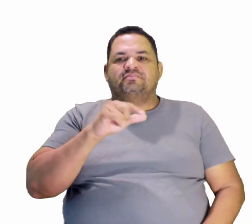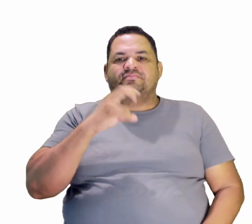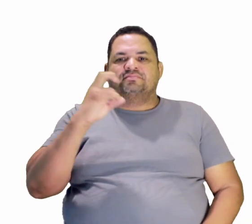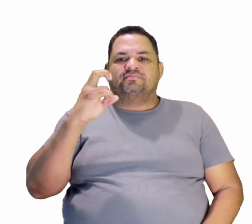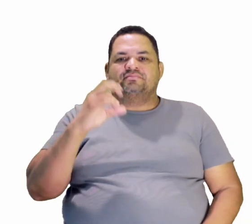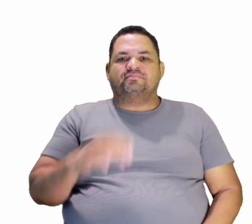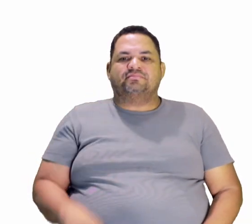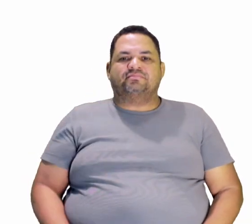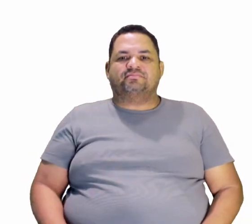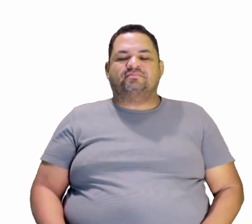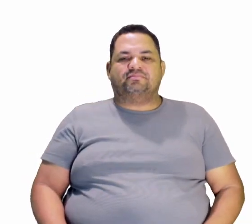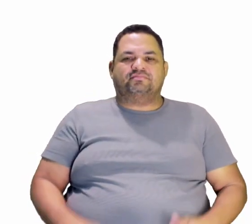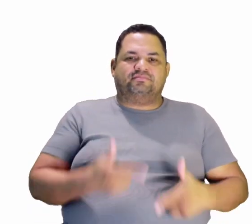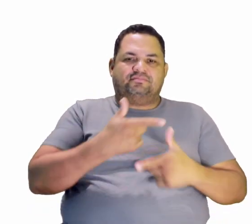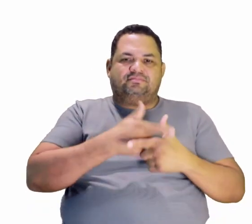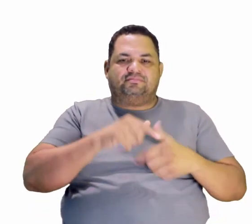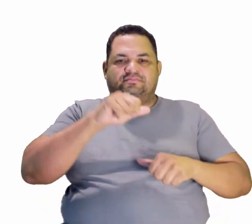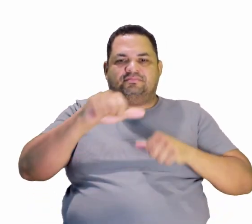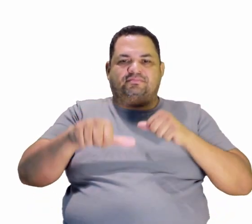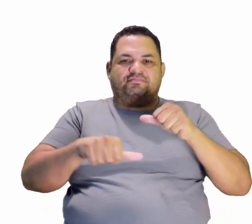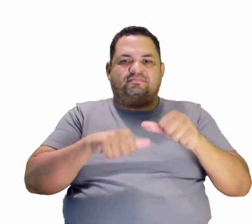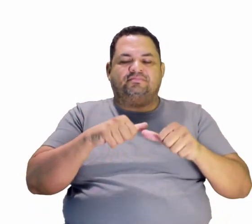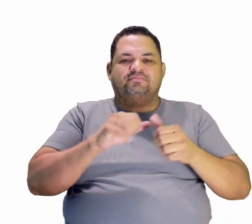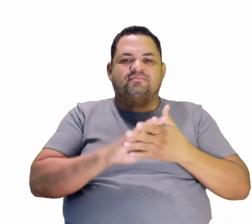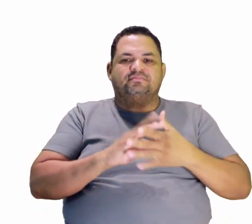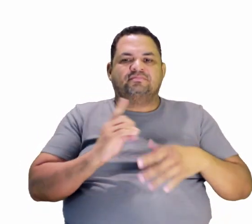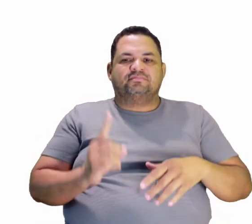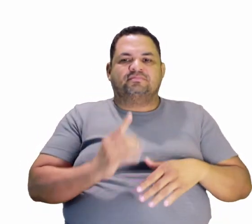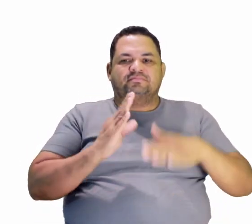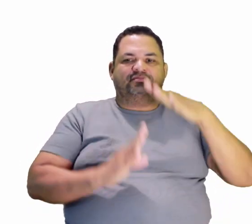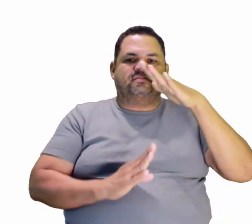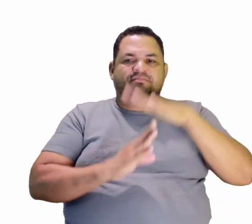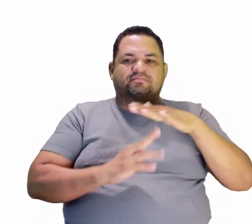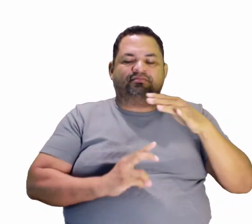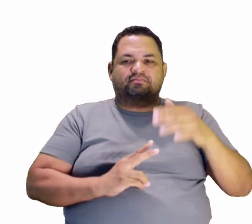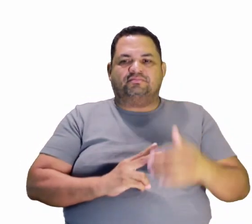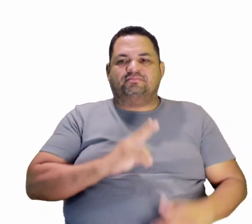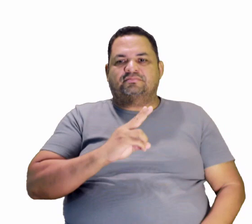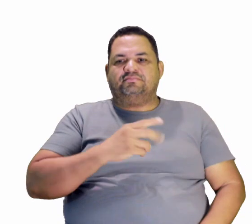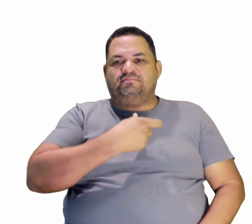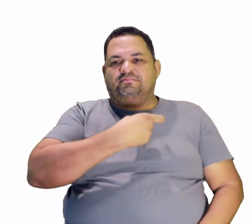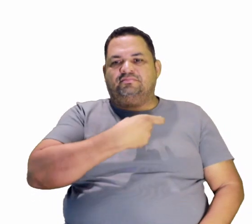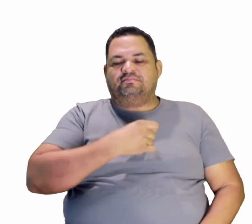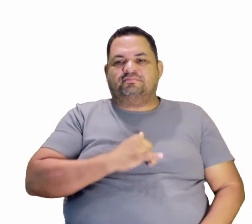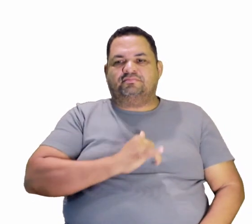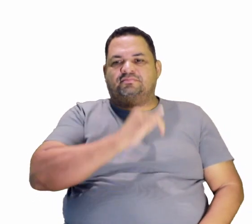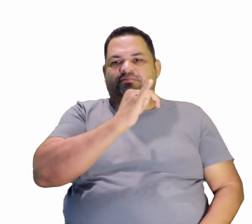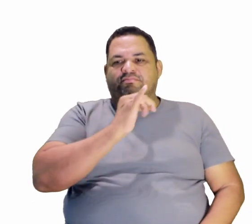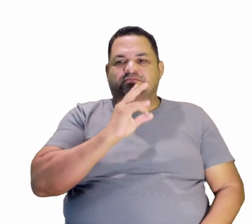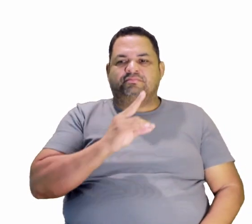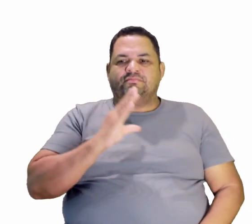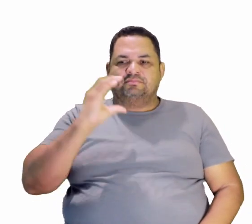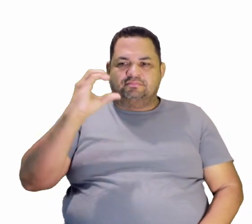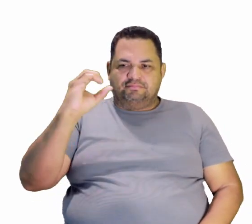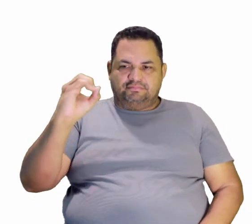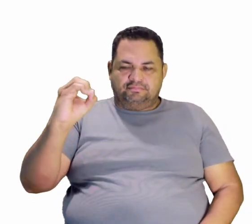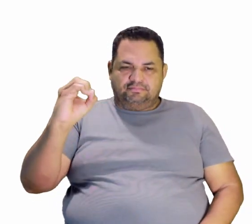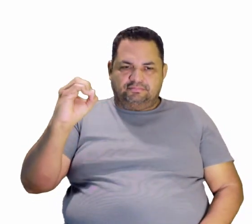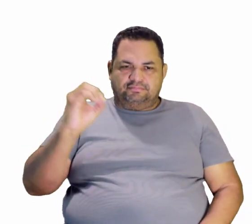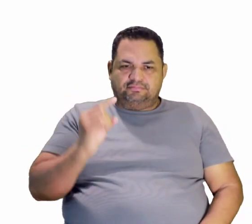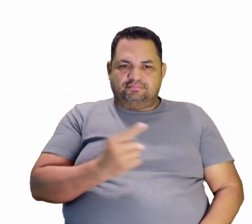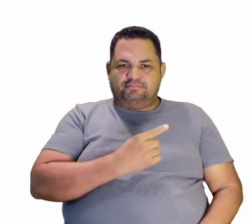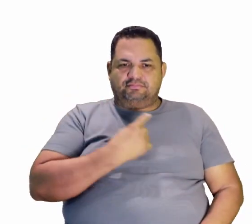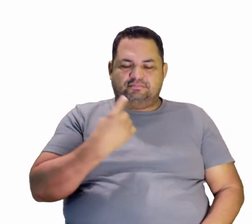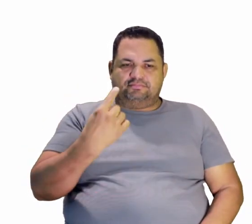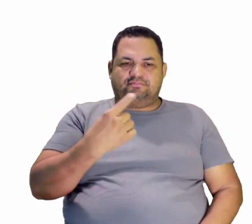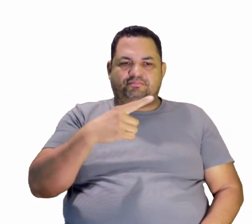verdade. Divide, transforma, altura máxima VY é igual a 0, né? Então, nós temos aí